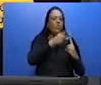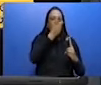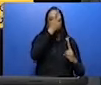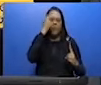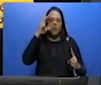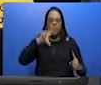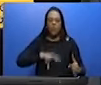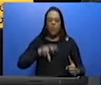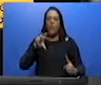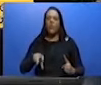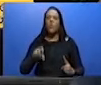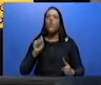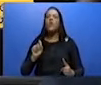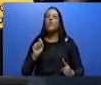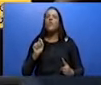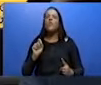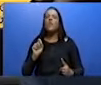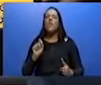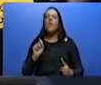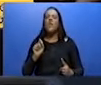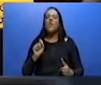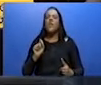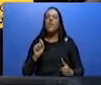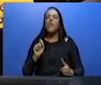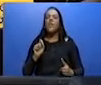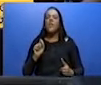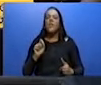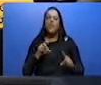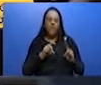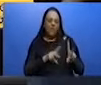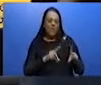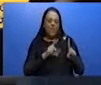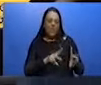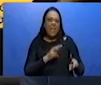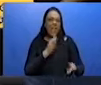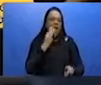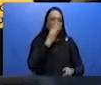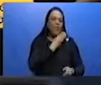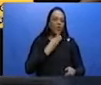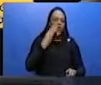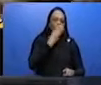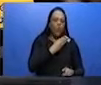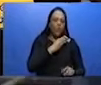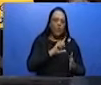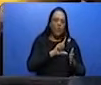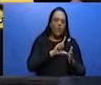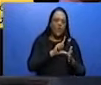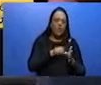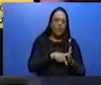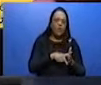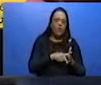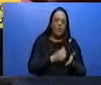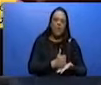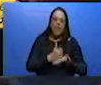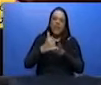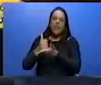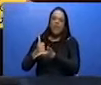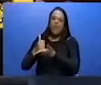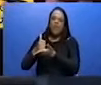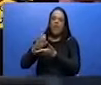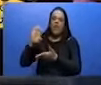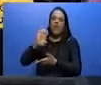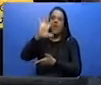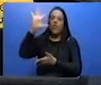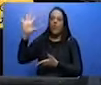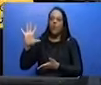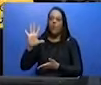na Europa. Lembra que eu falei para vocês prestarem atenção e até grifar os objetivos? Cada donatário